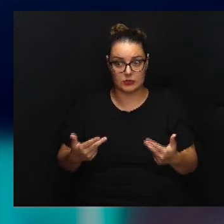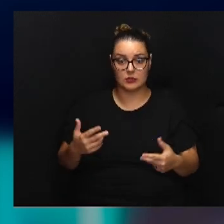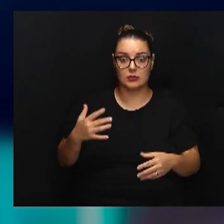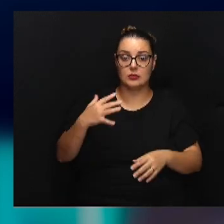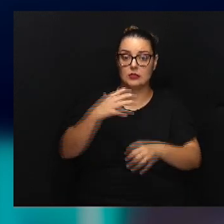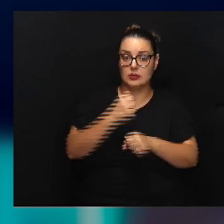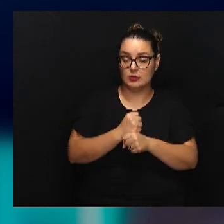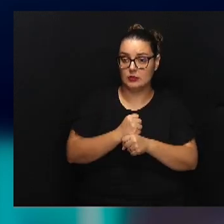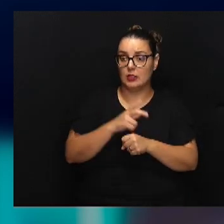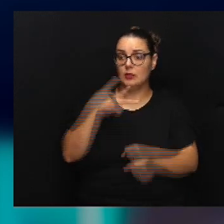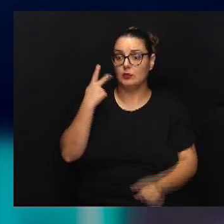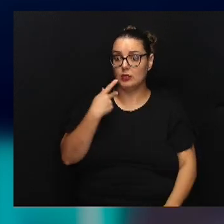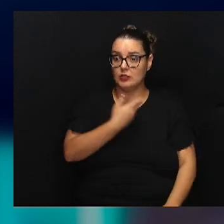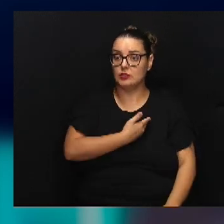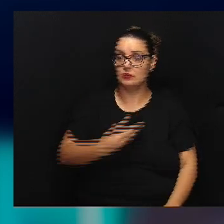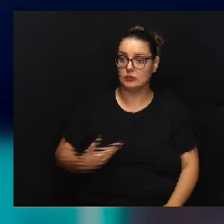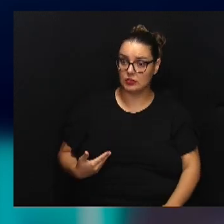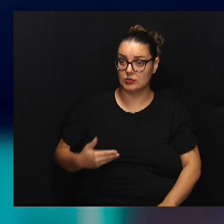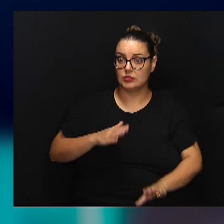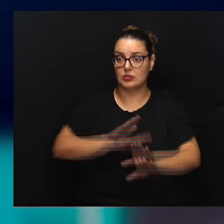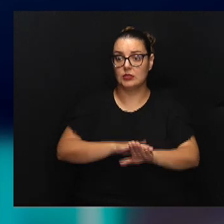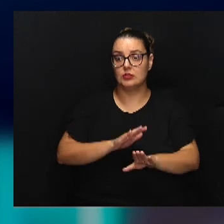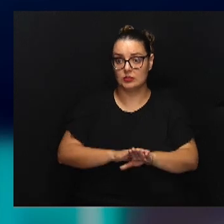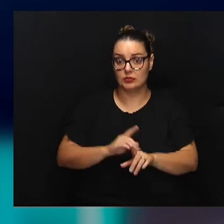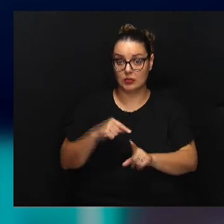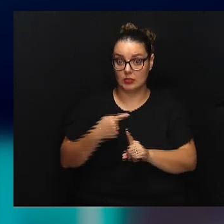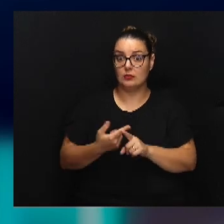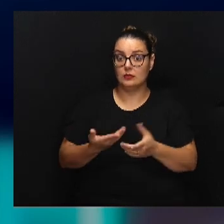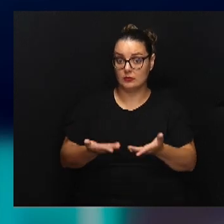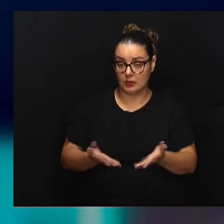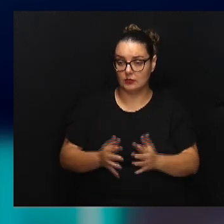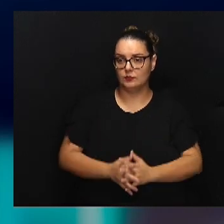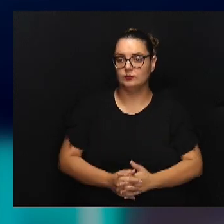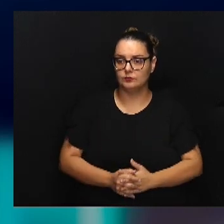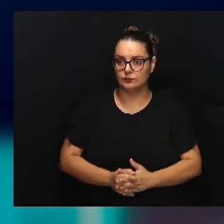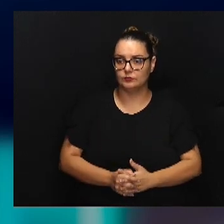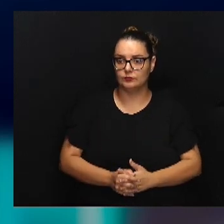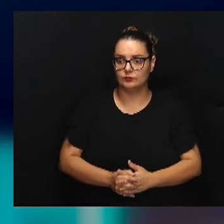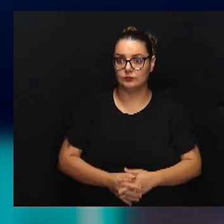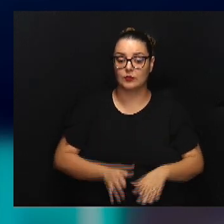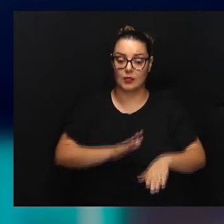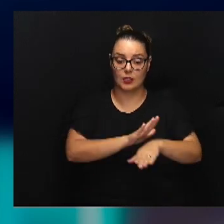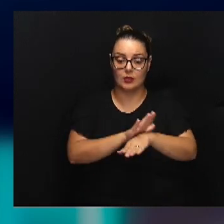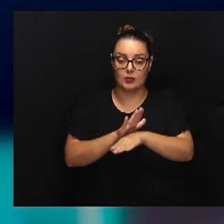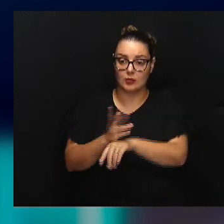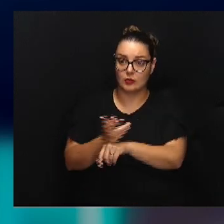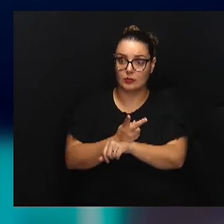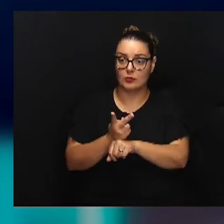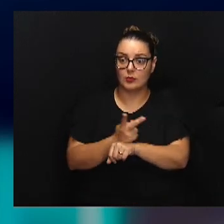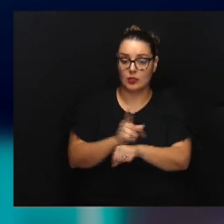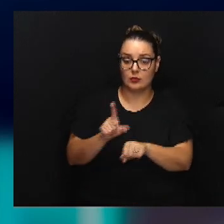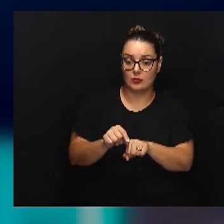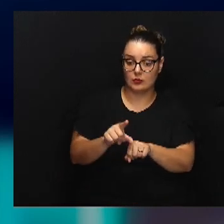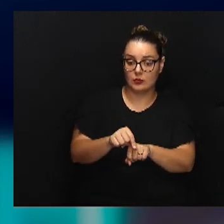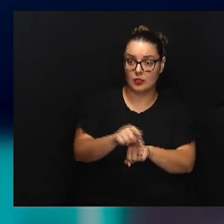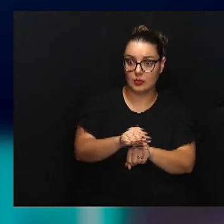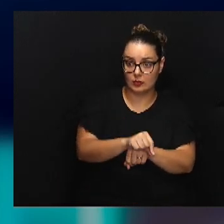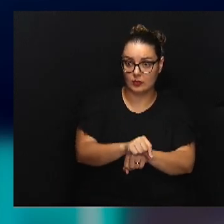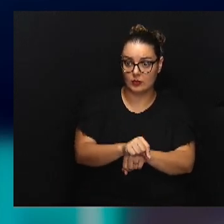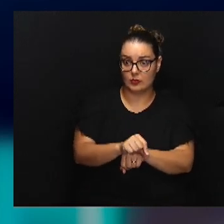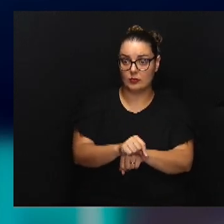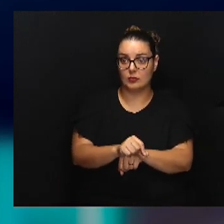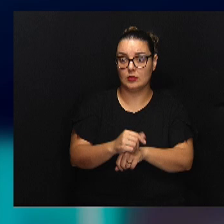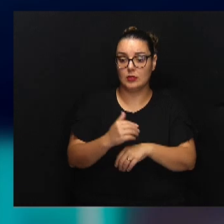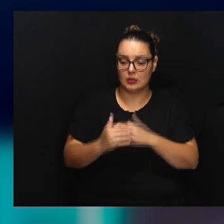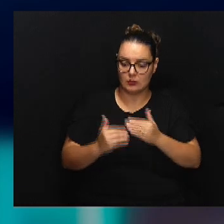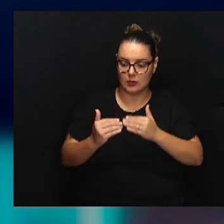complementar as políticas públicas de ações afirmativas que estão aí, né? Isso ajudou a buscarmos o argumento na reconstituição,